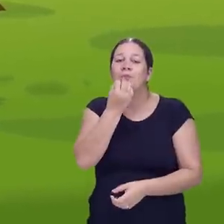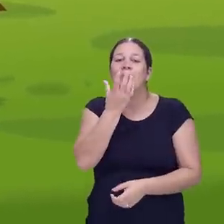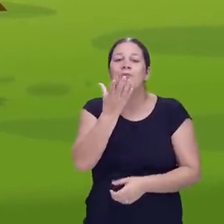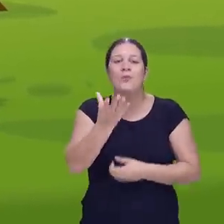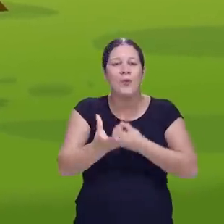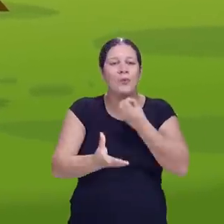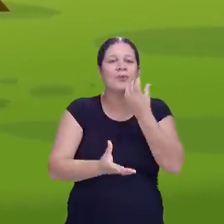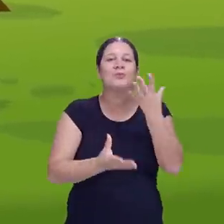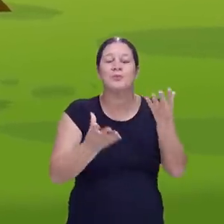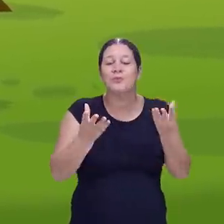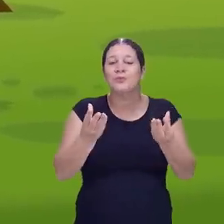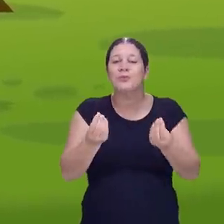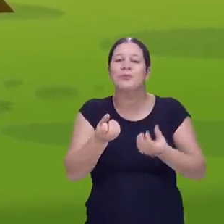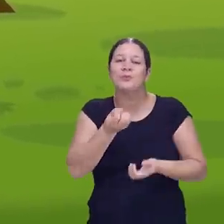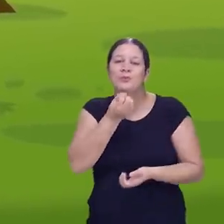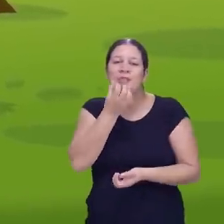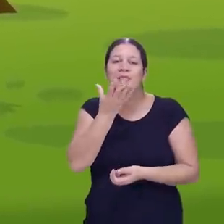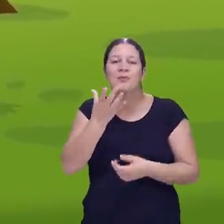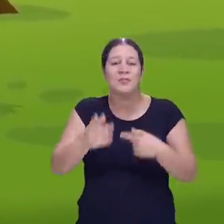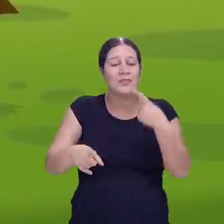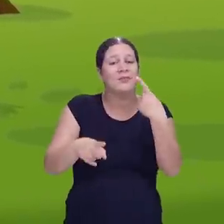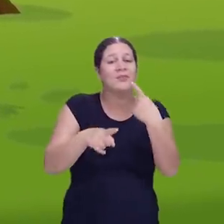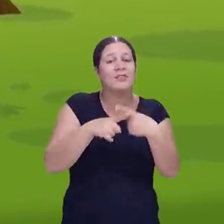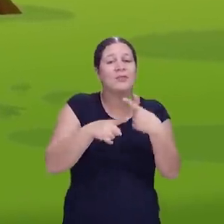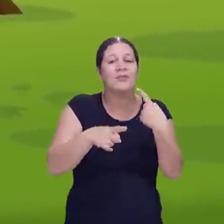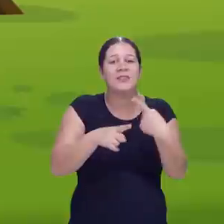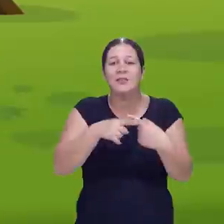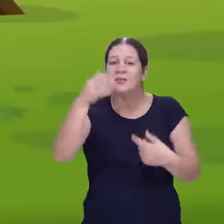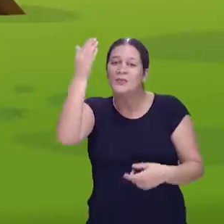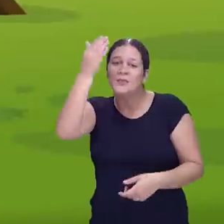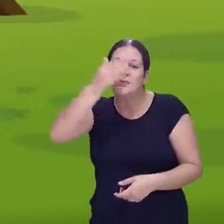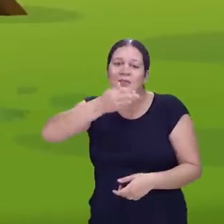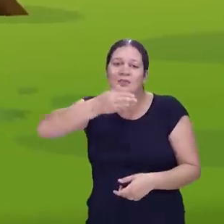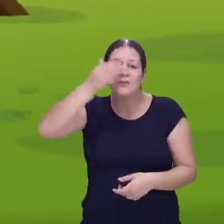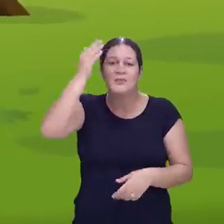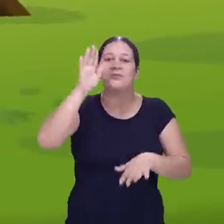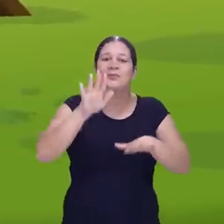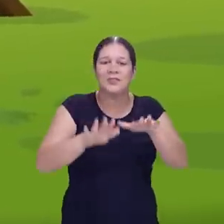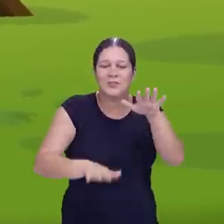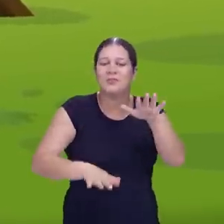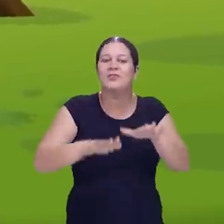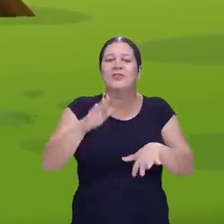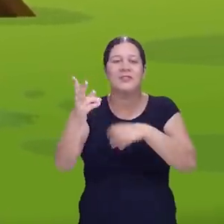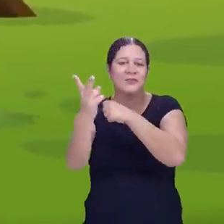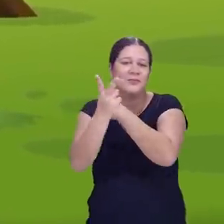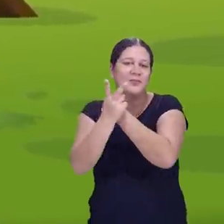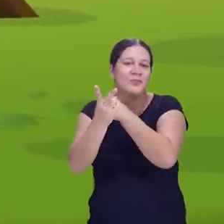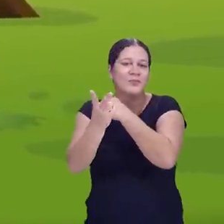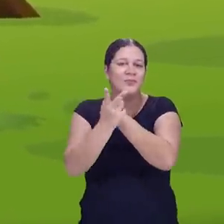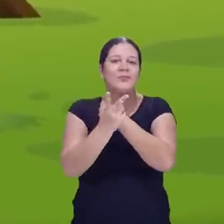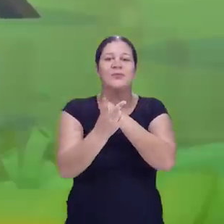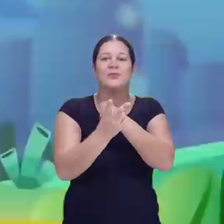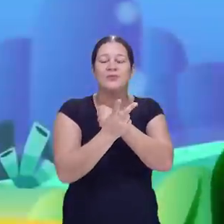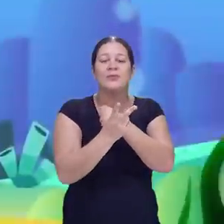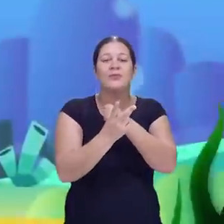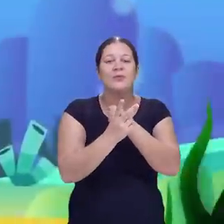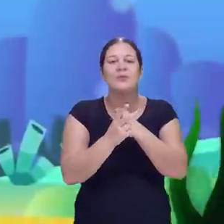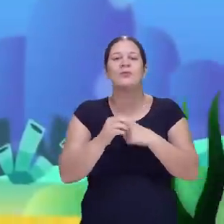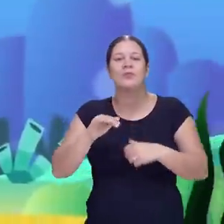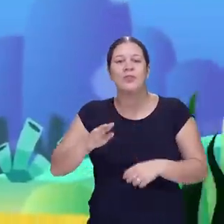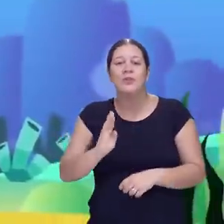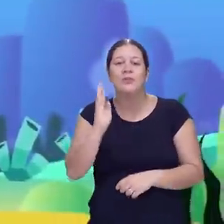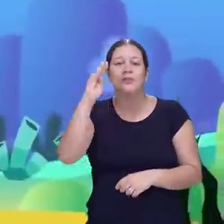bom. Muito bom mesmo, porque não ser visto muitas vezes nos protege.